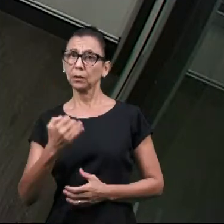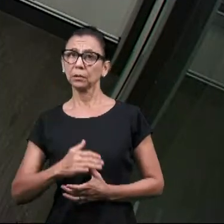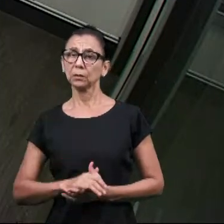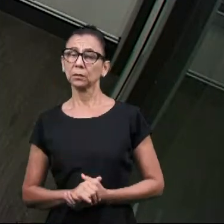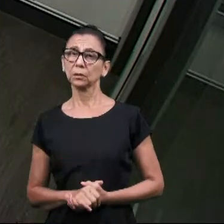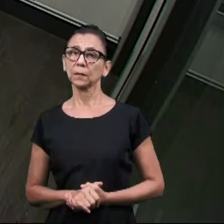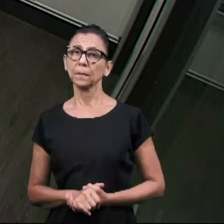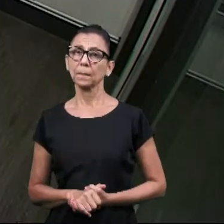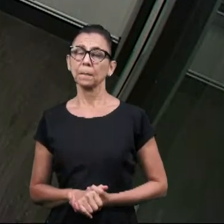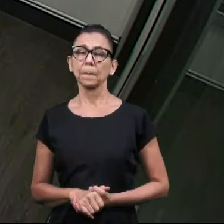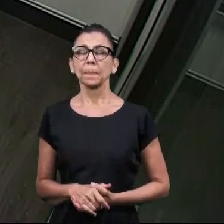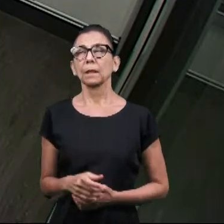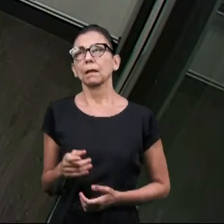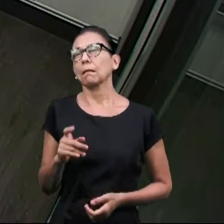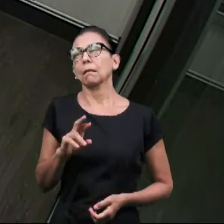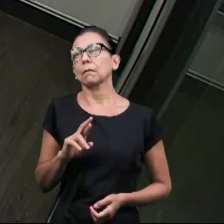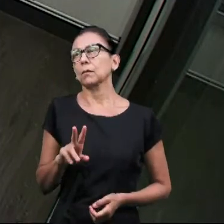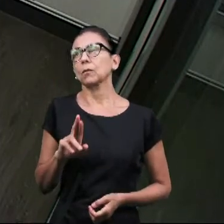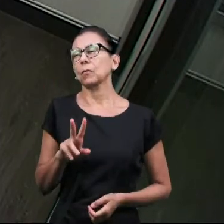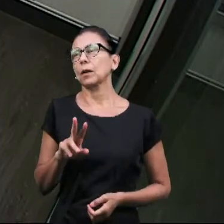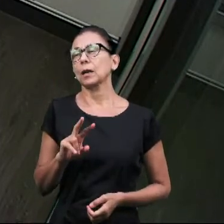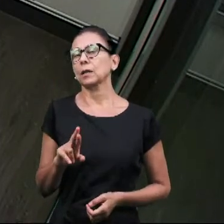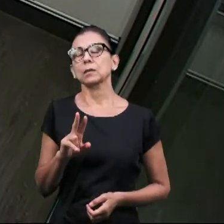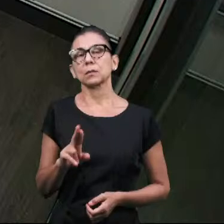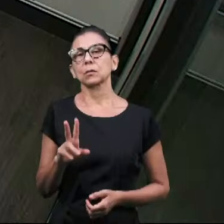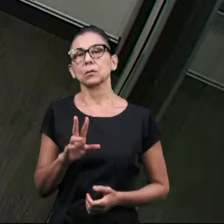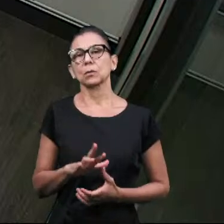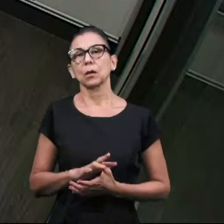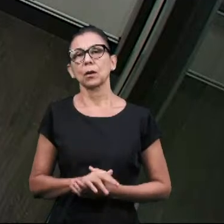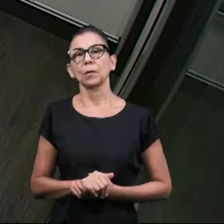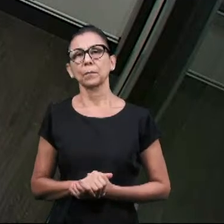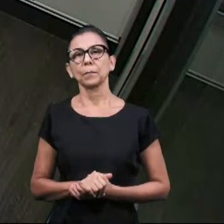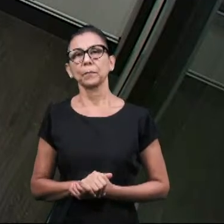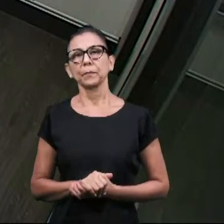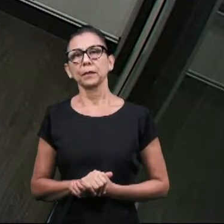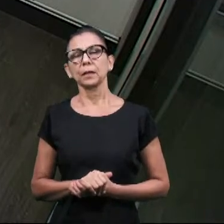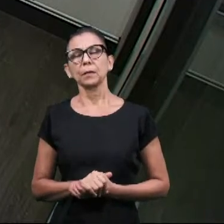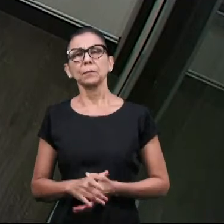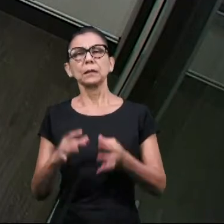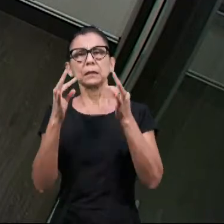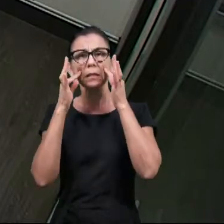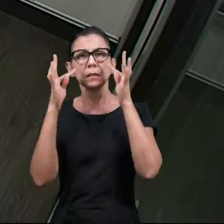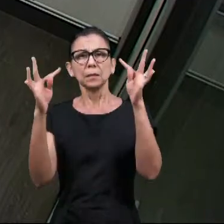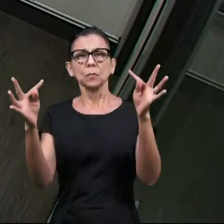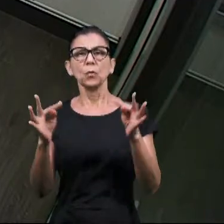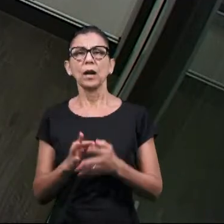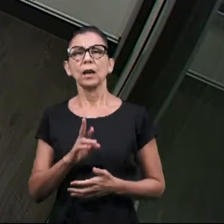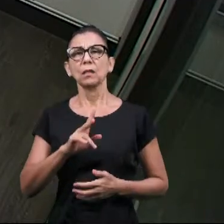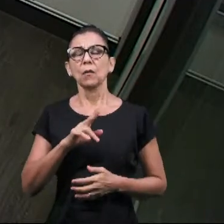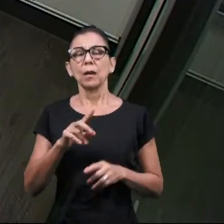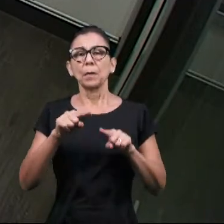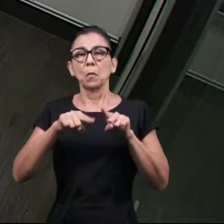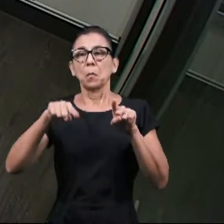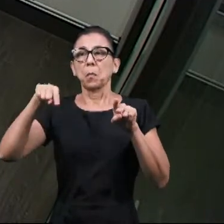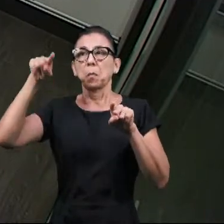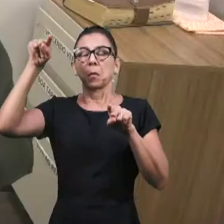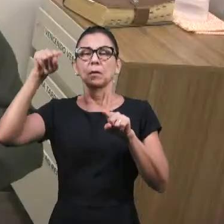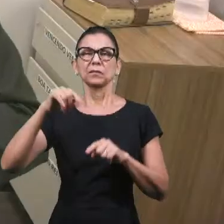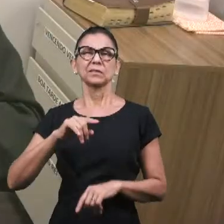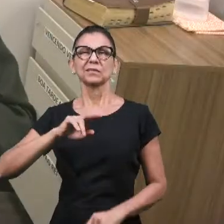não não só não é para medir audiência ou isso não é para testemunhado aquilo que o Senhor tem feito né